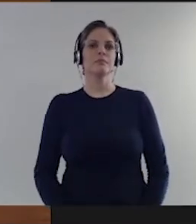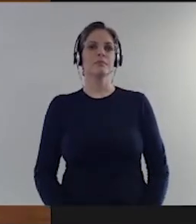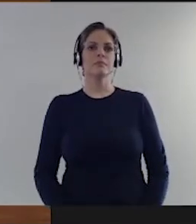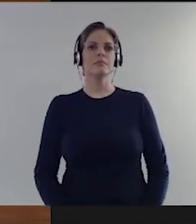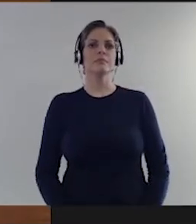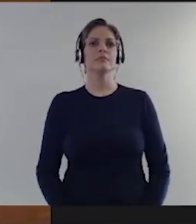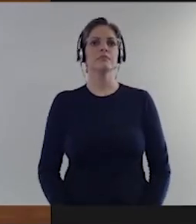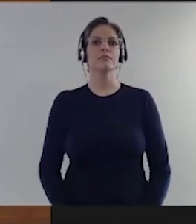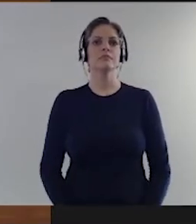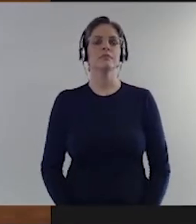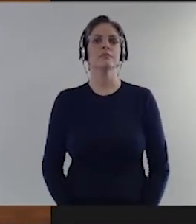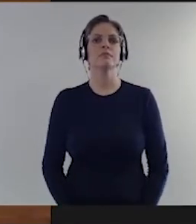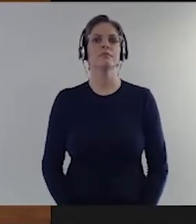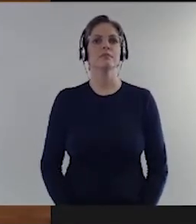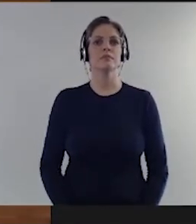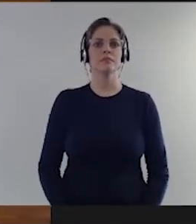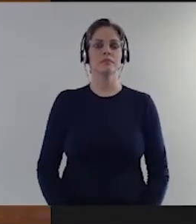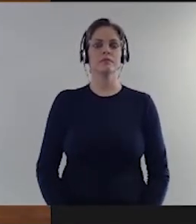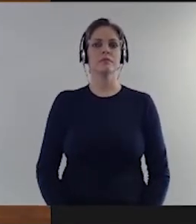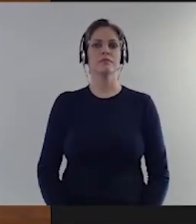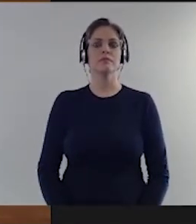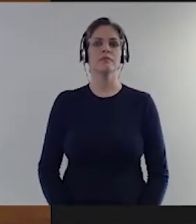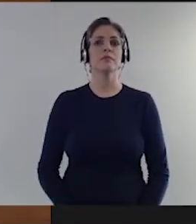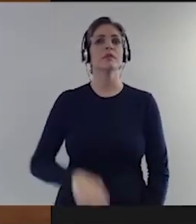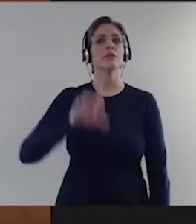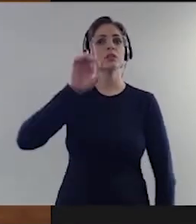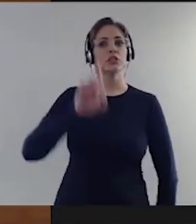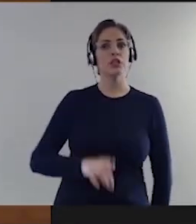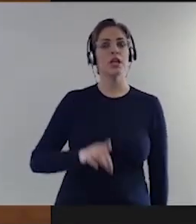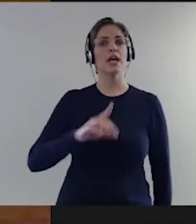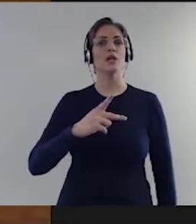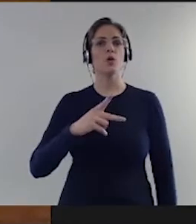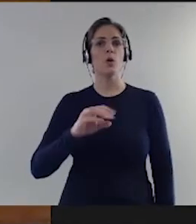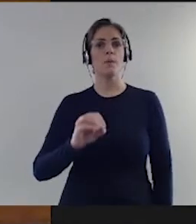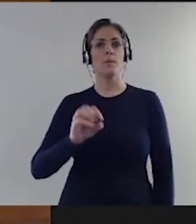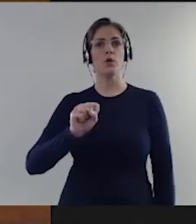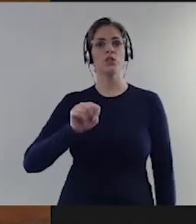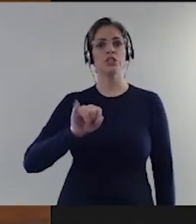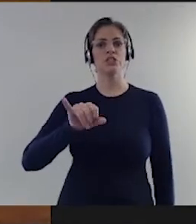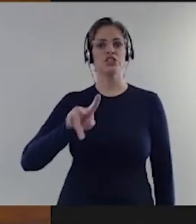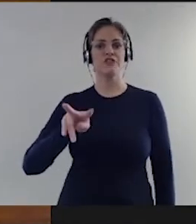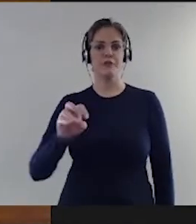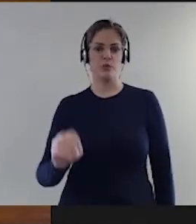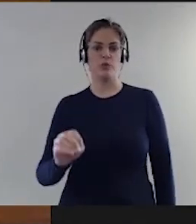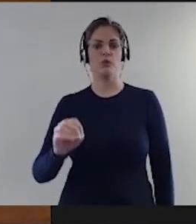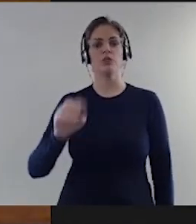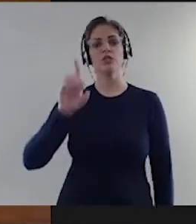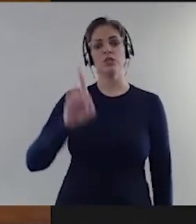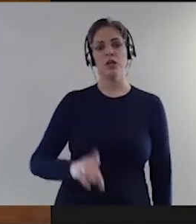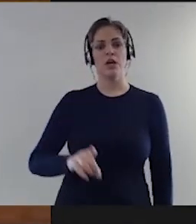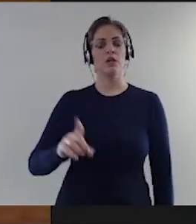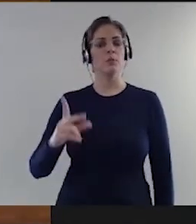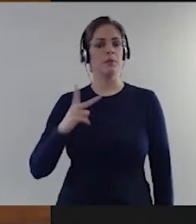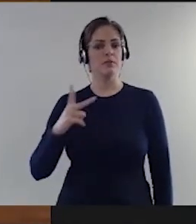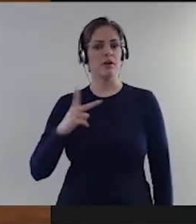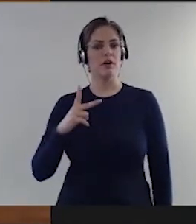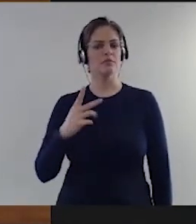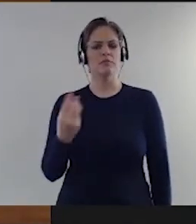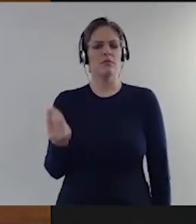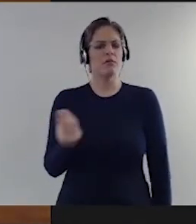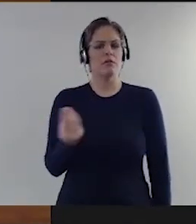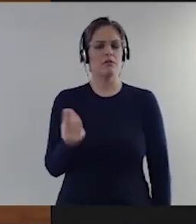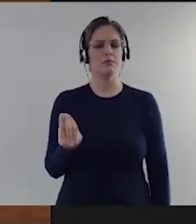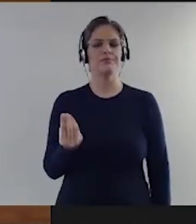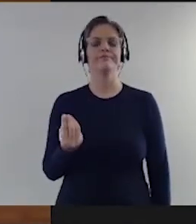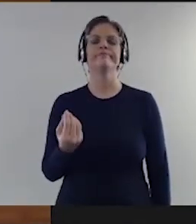Toda a formação do direito positivo em direito privado, ela parte de uma